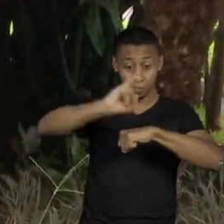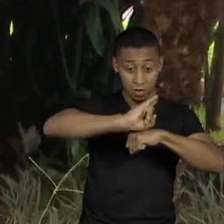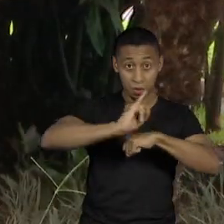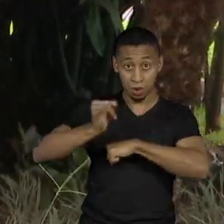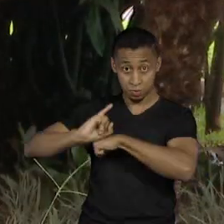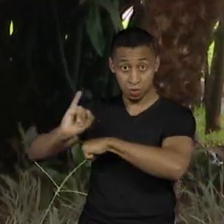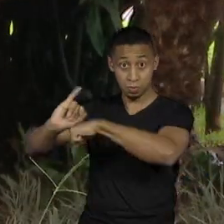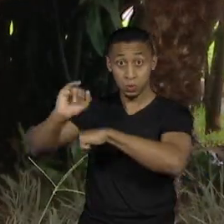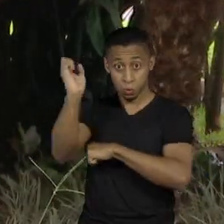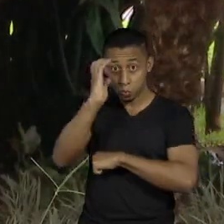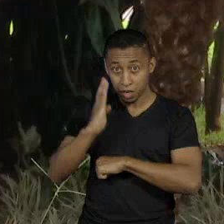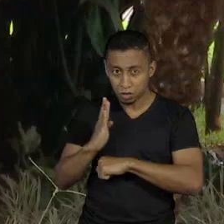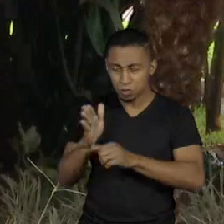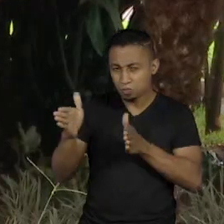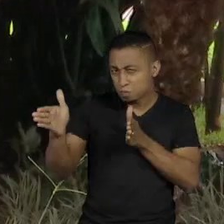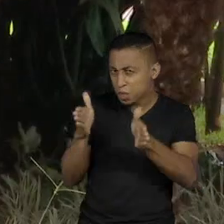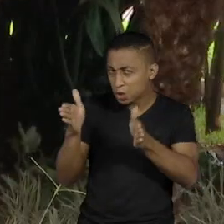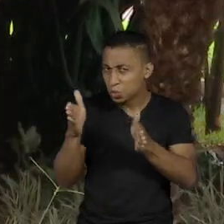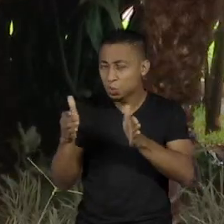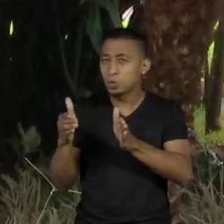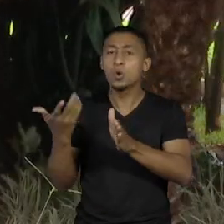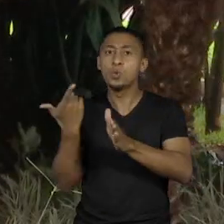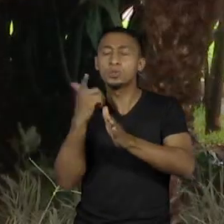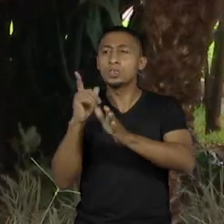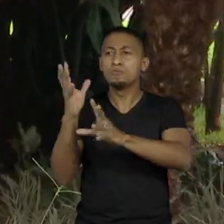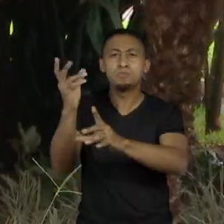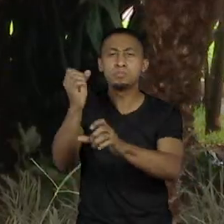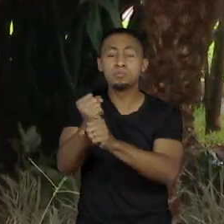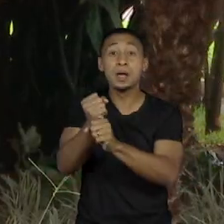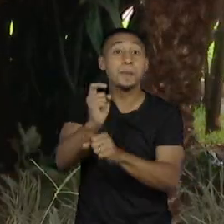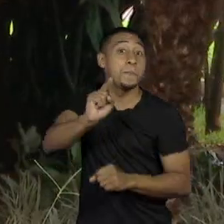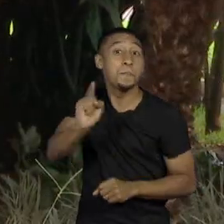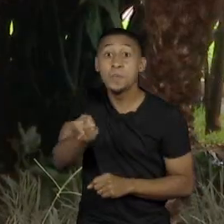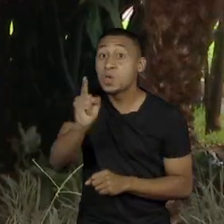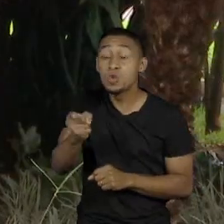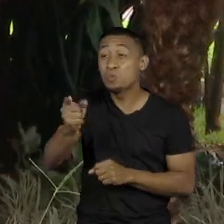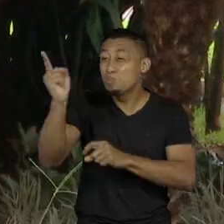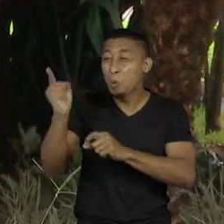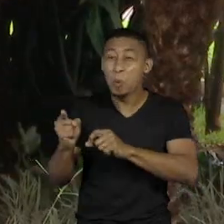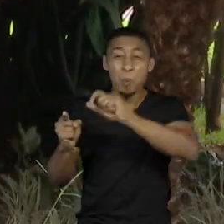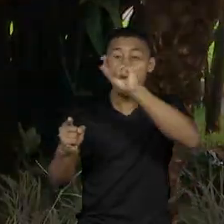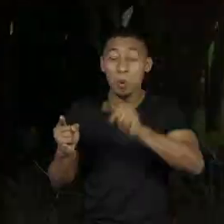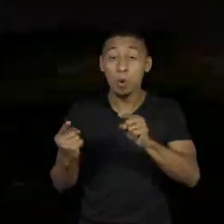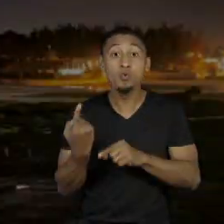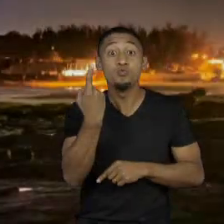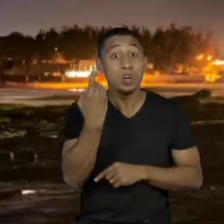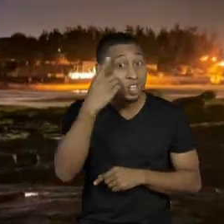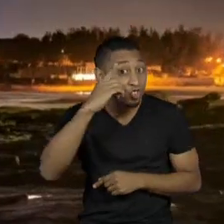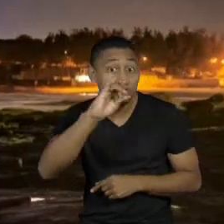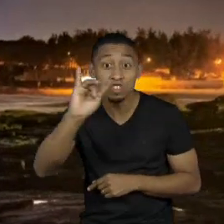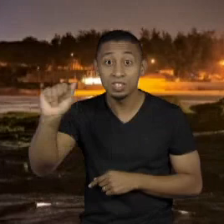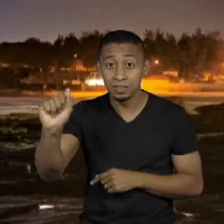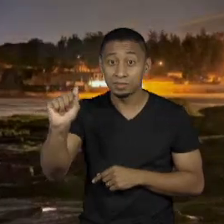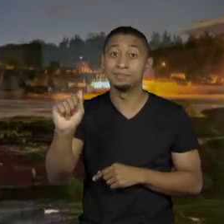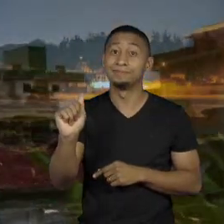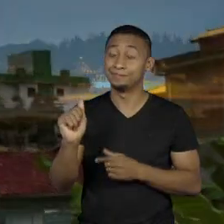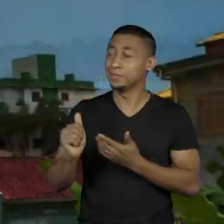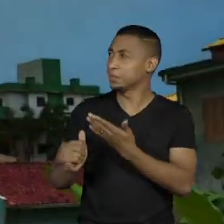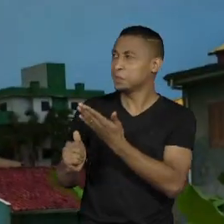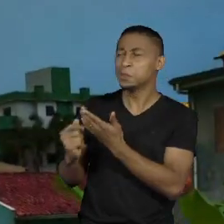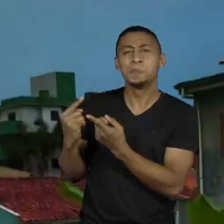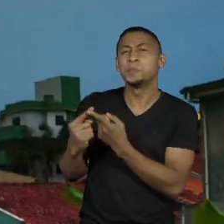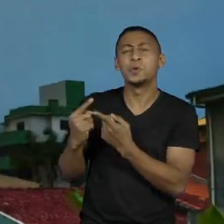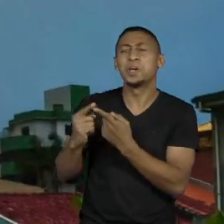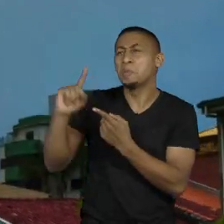determinados períodos, chegam a registrar mais de 1.000 raios num único dia. As razões para a ocorrência